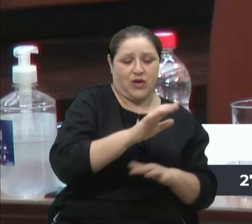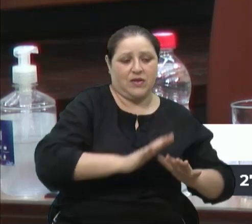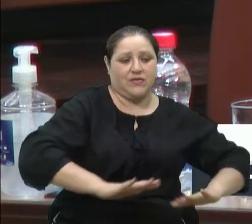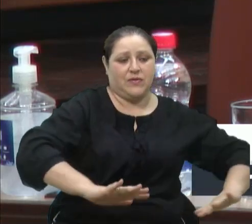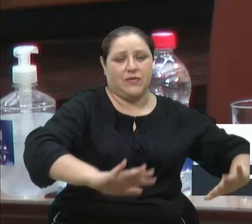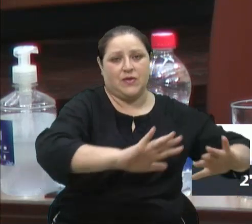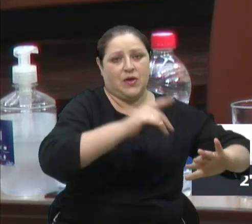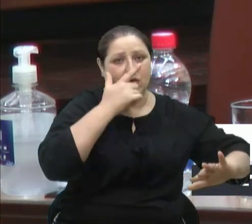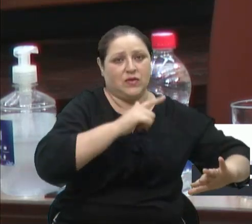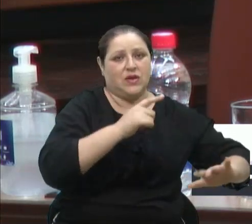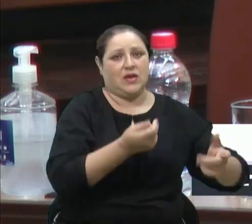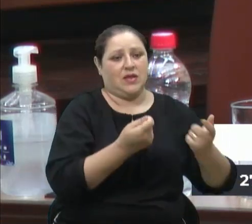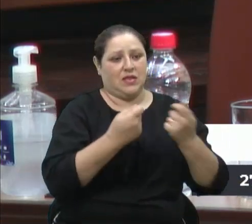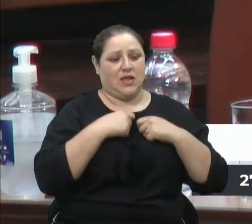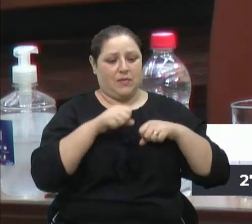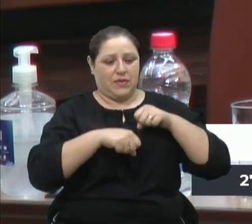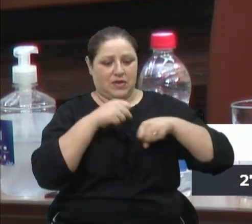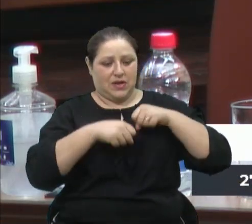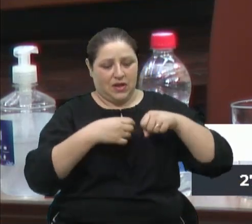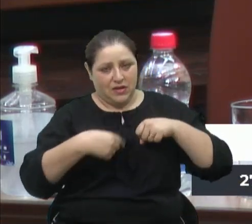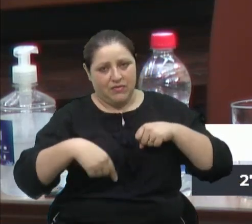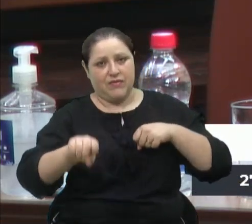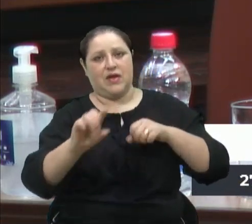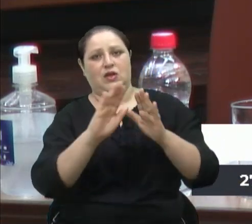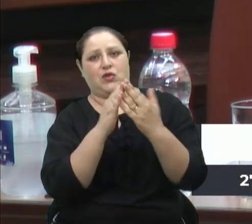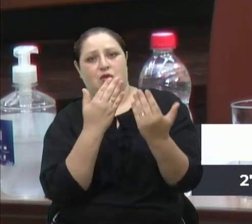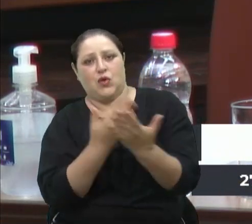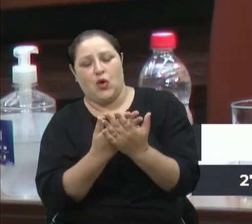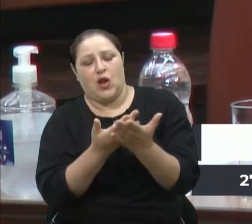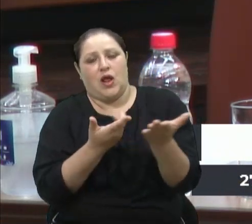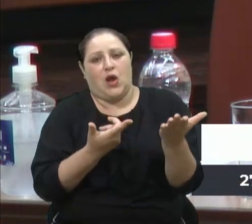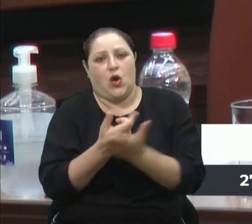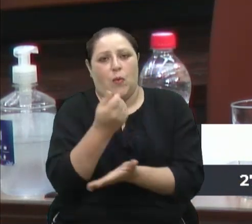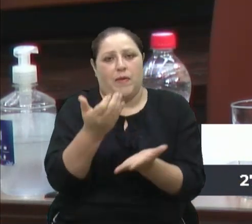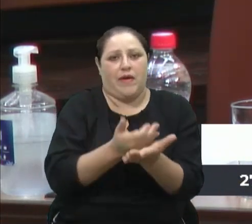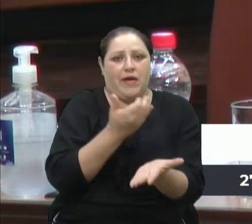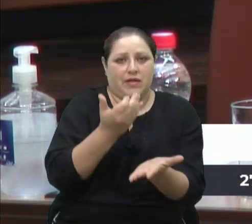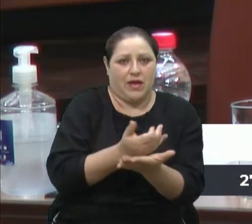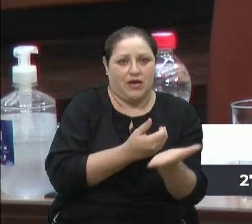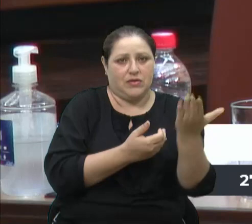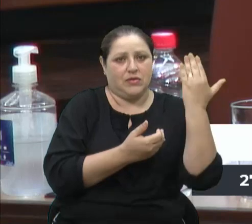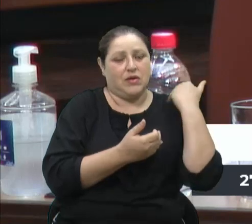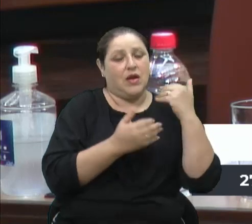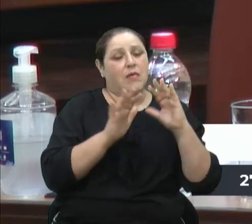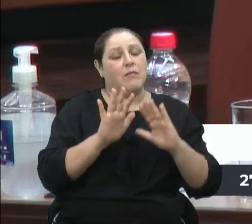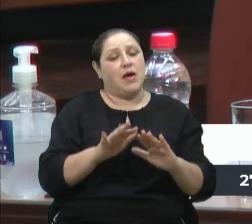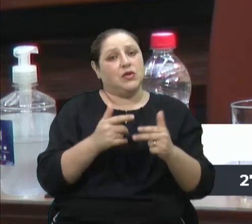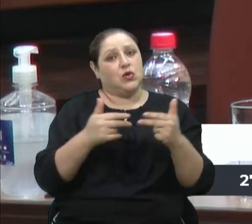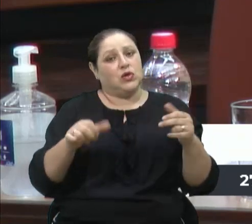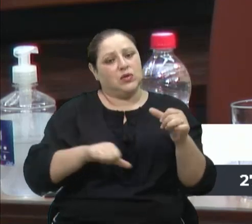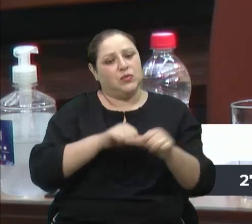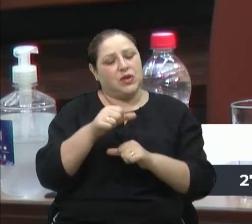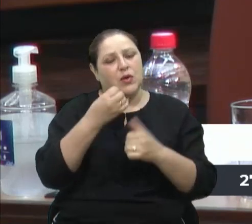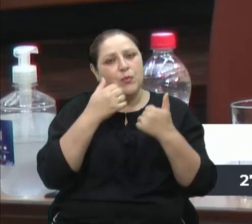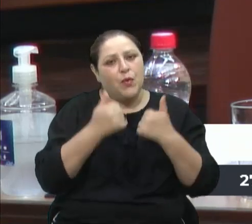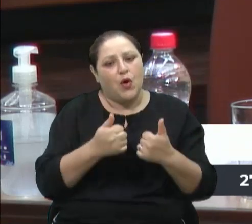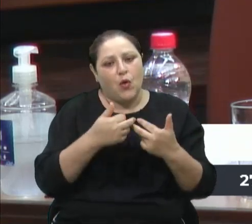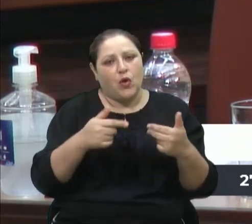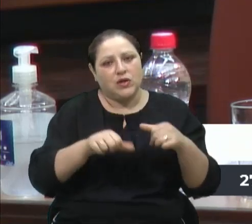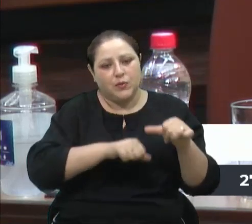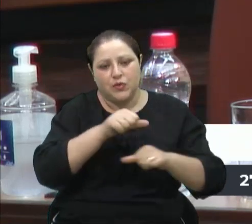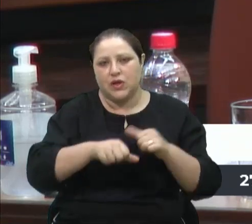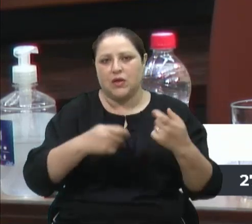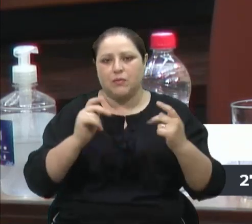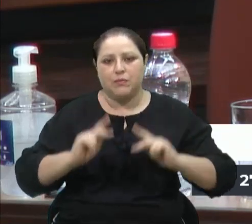para ganhar uma bicicleta, para poder ir para o colégio imigrante, para comprar o caderninho dela. Só que as coisas mudaram, e que bom que as coisas mudaram, que as pessoas não precisam mais